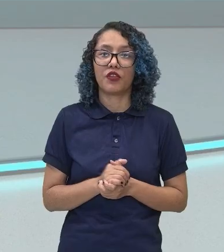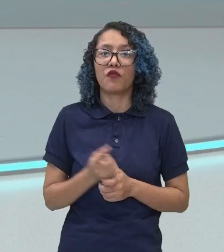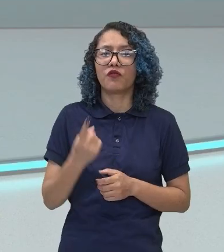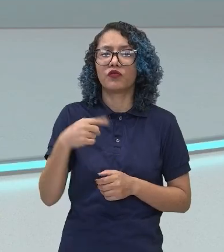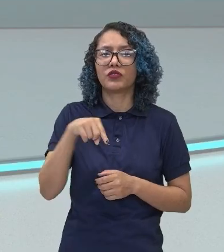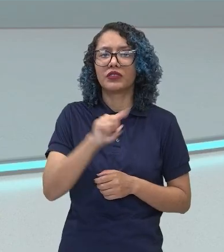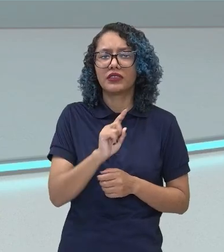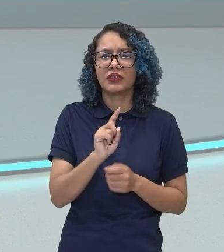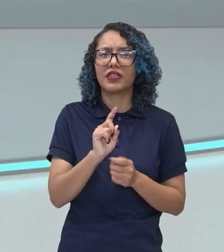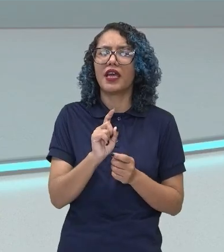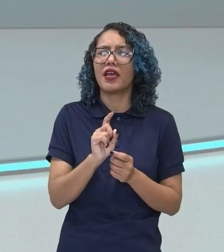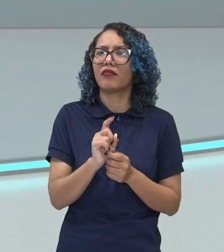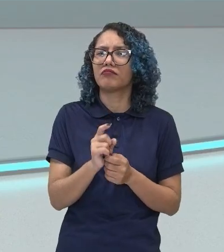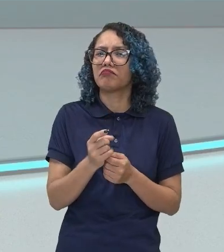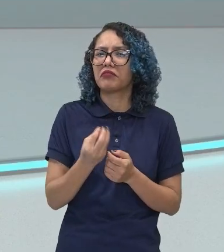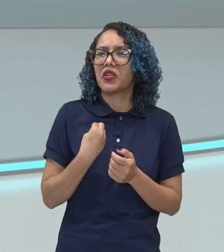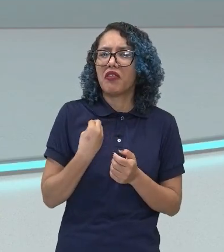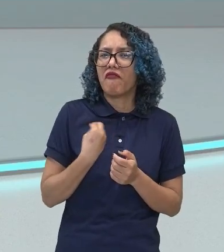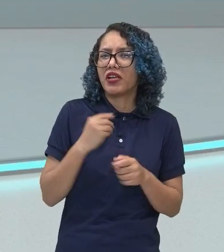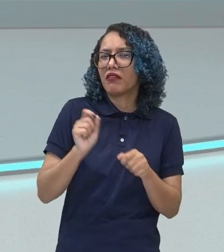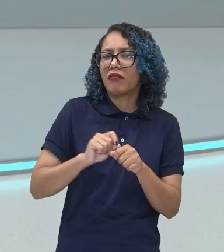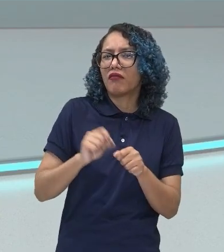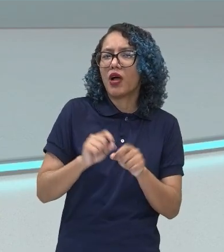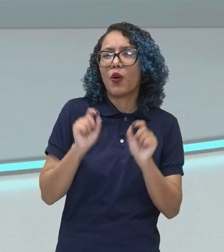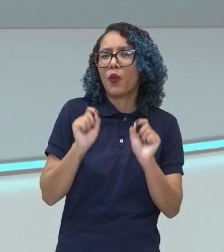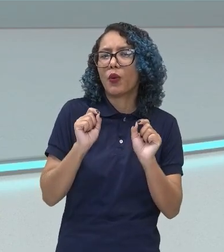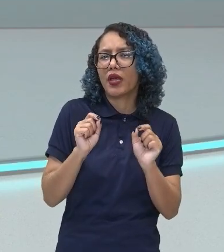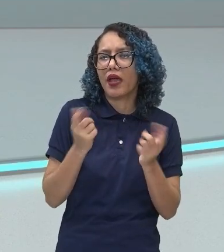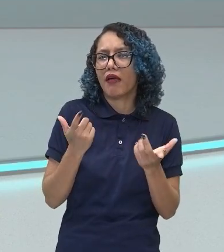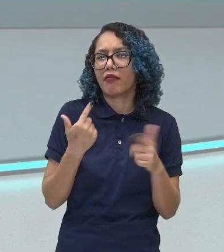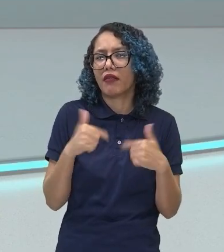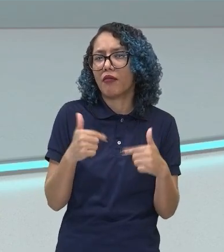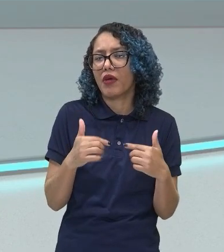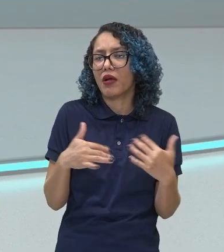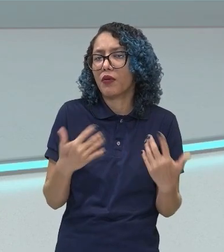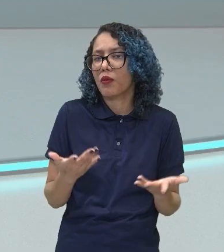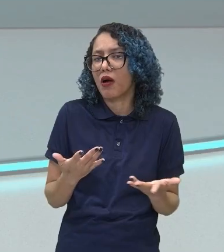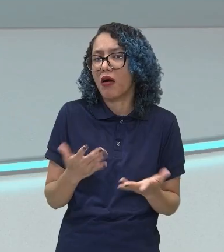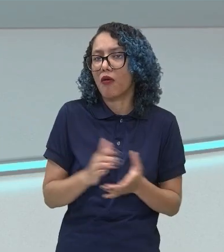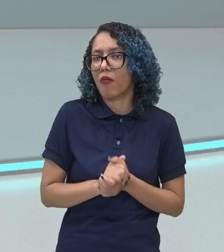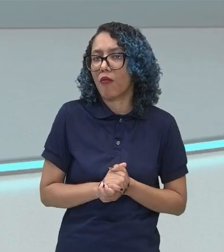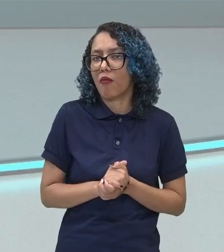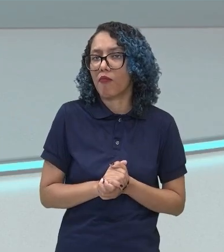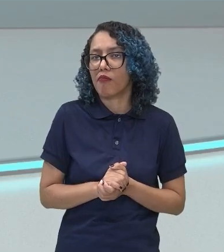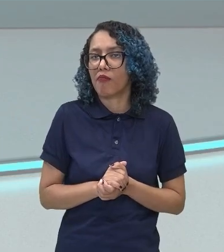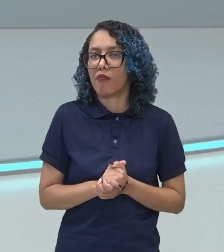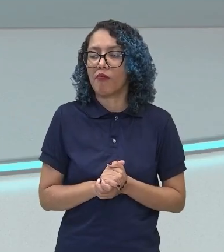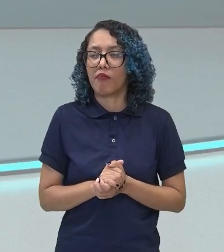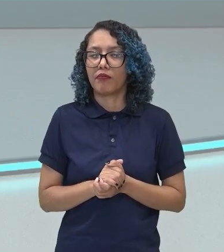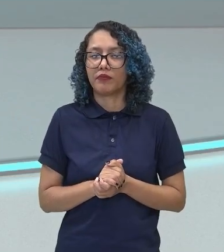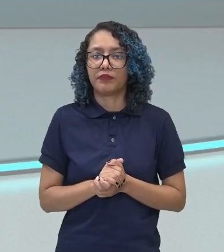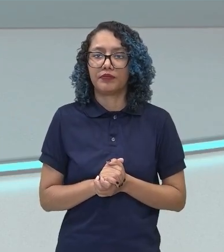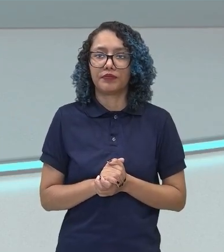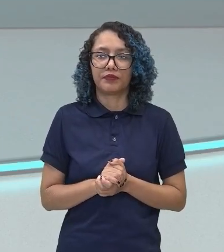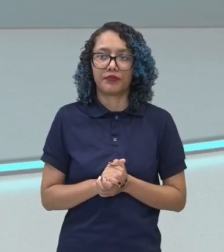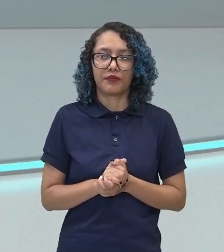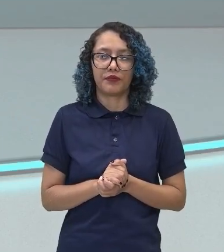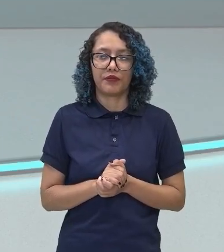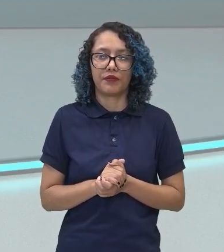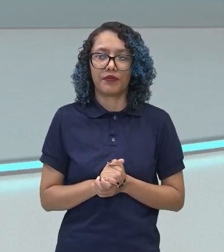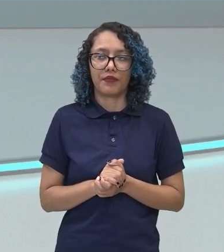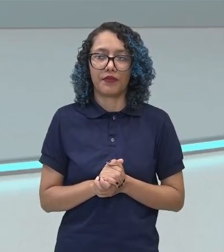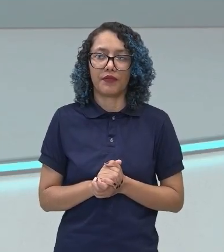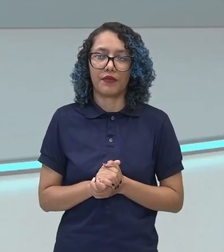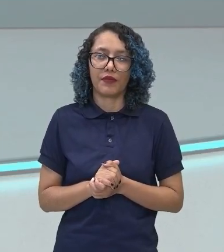Para sobreviver, né? Qual é seu ganha-pão, como a gente chama? Qual o seu trabalho, né? What do you do for a living? O que